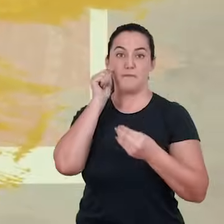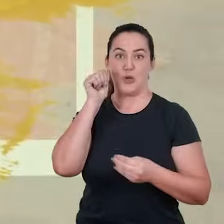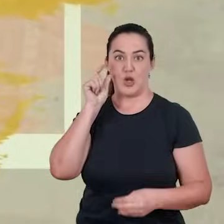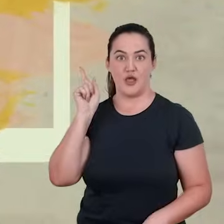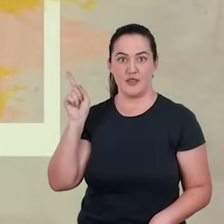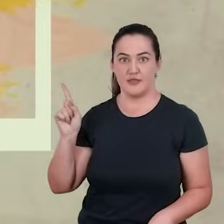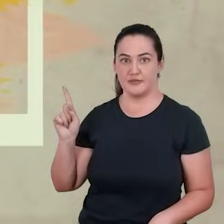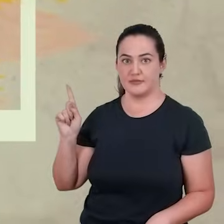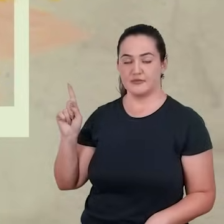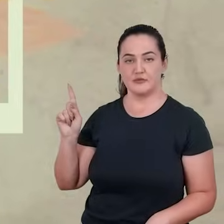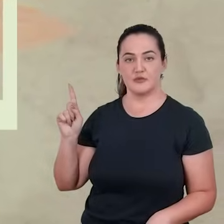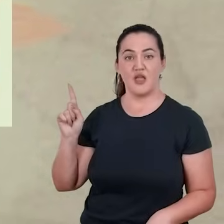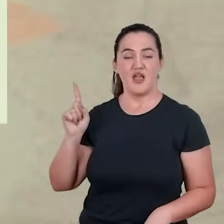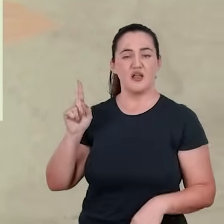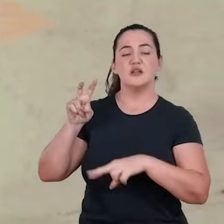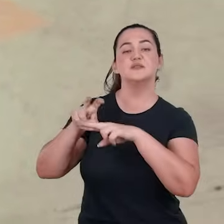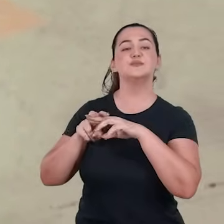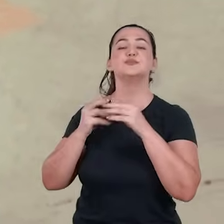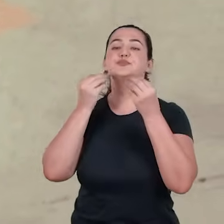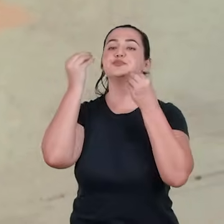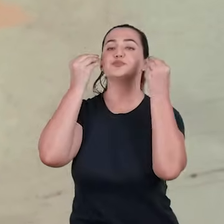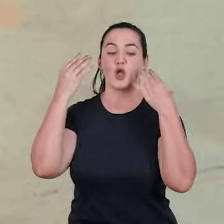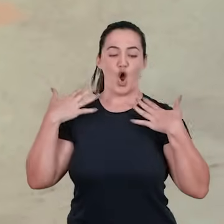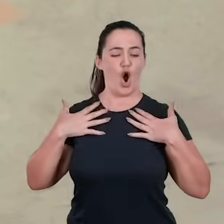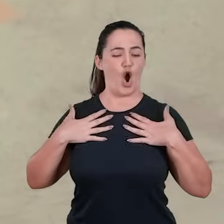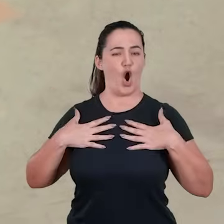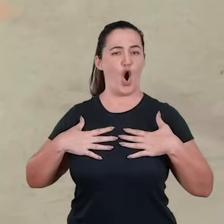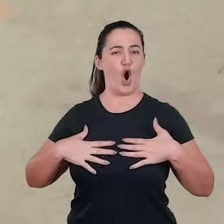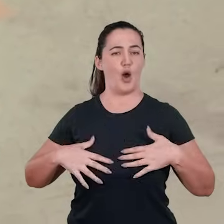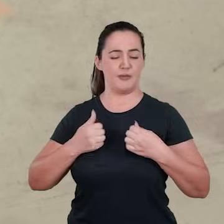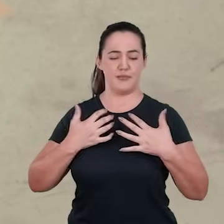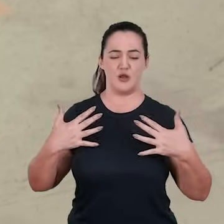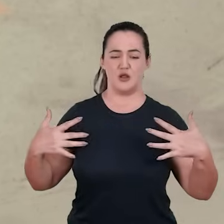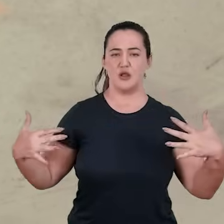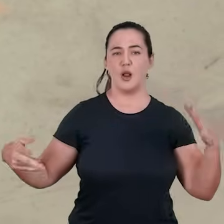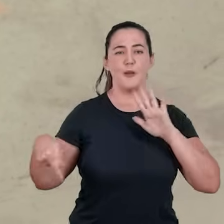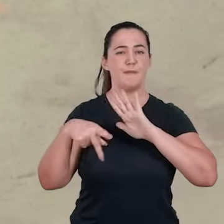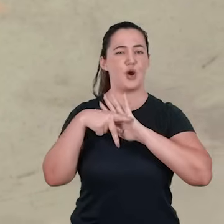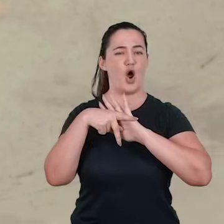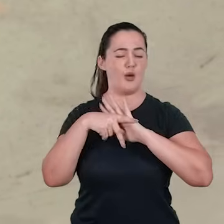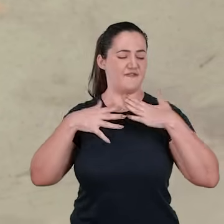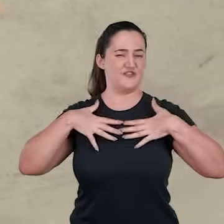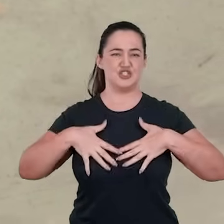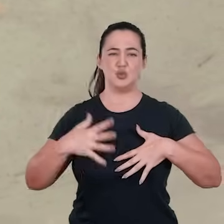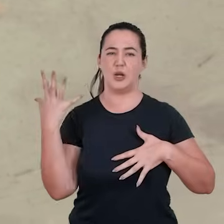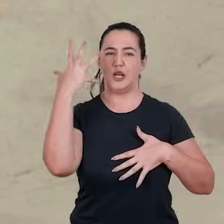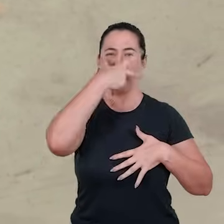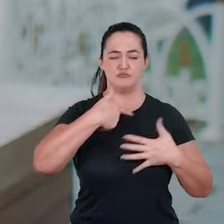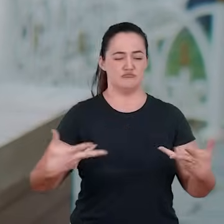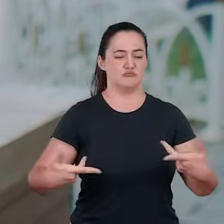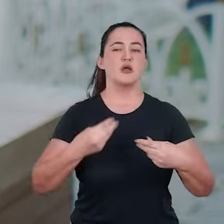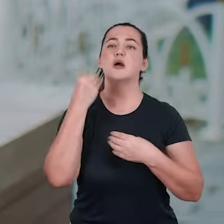surpresa deles quando a grande Teodora estava colocando o seu melhor vestido e se